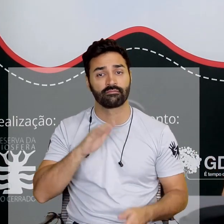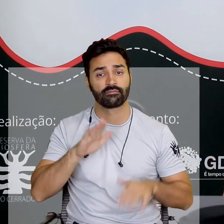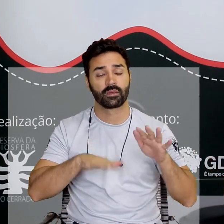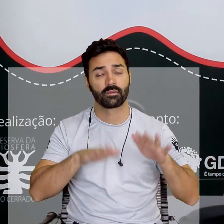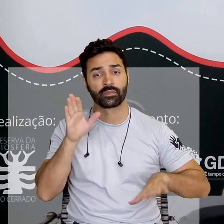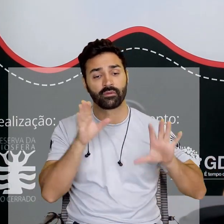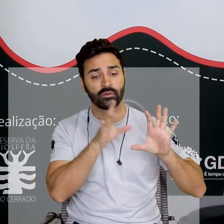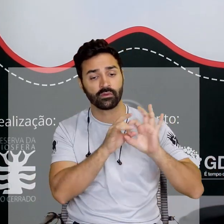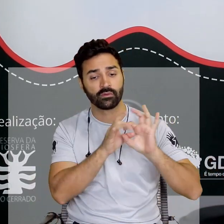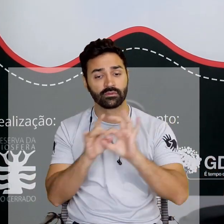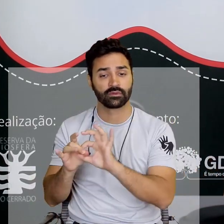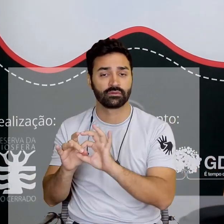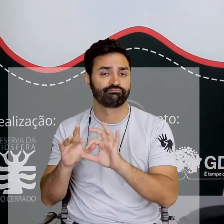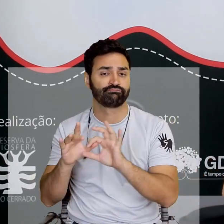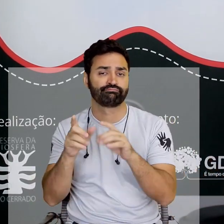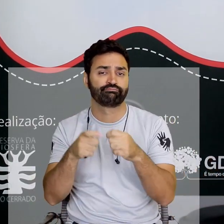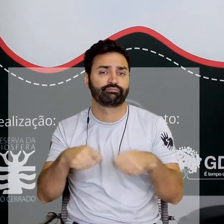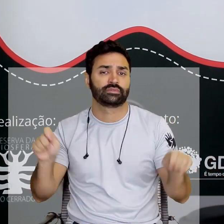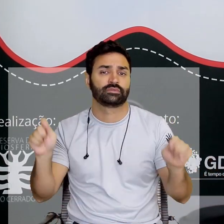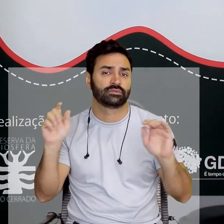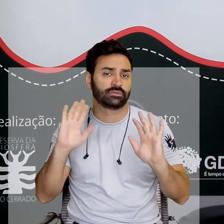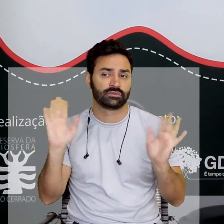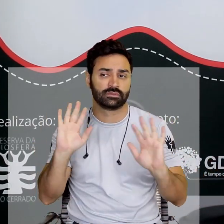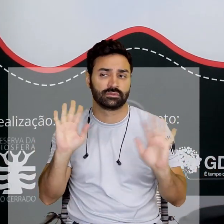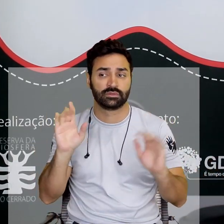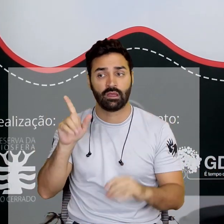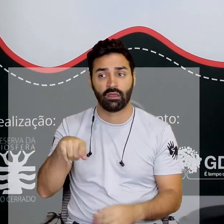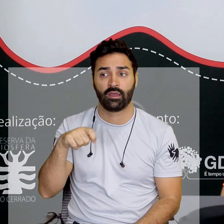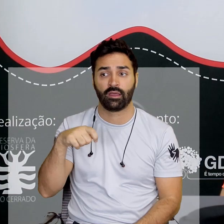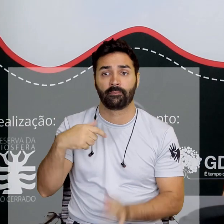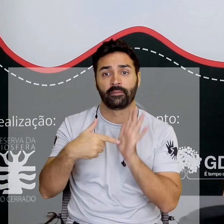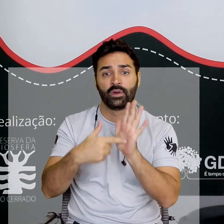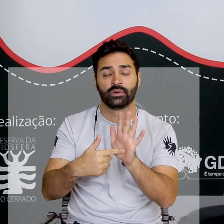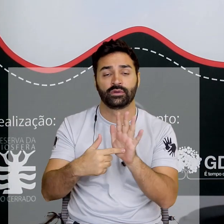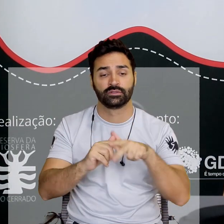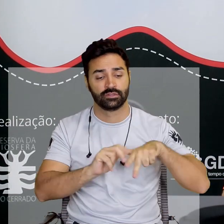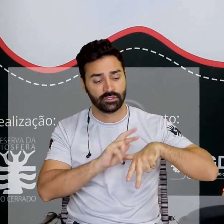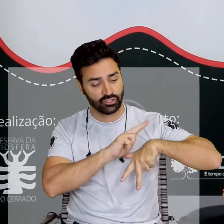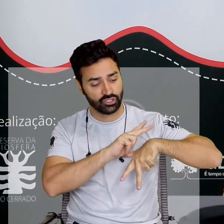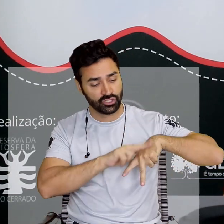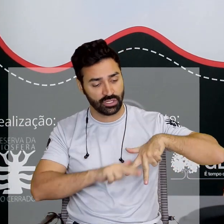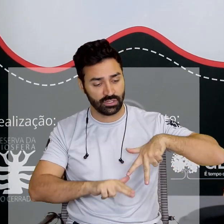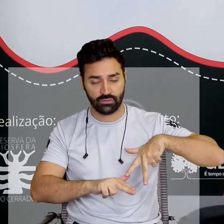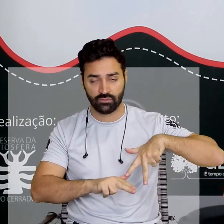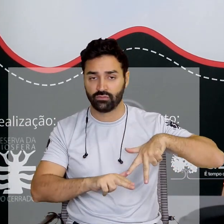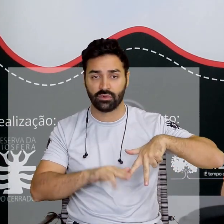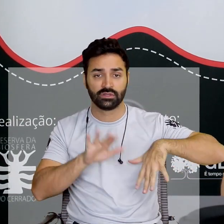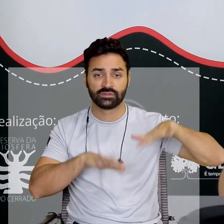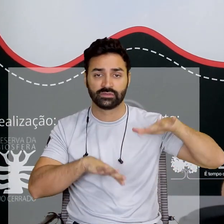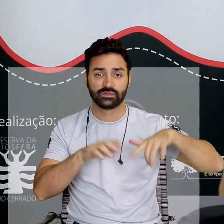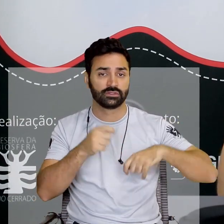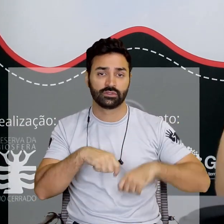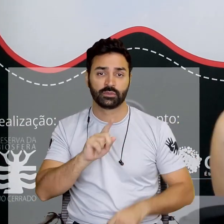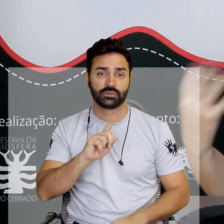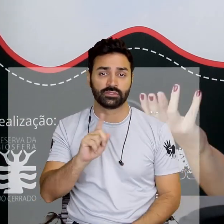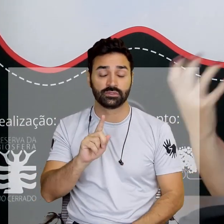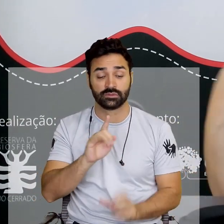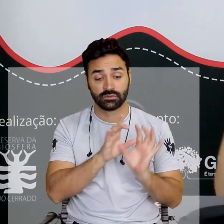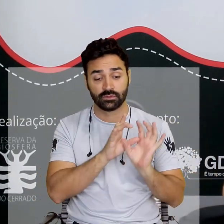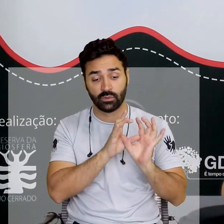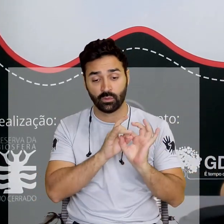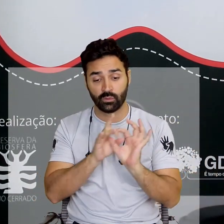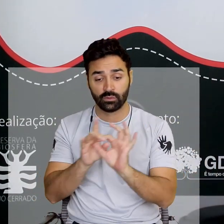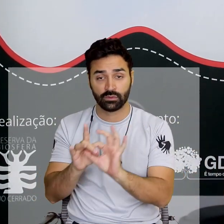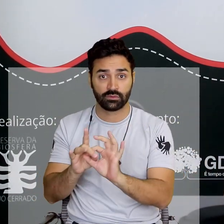a gente não precisa dizer que a pessoa é do sexo masculino ou feminino. Não tem essa necessidade. O próprio contexto, às vezes a pessoa